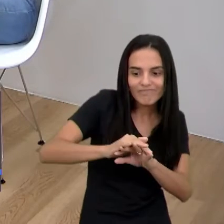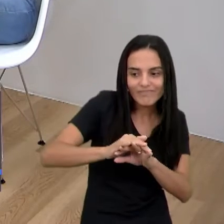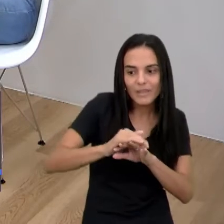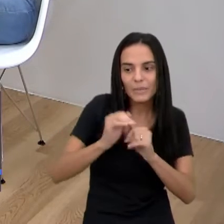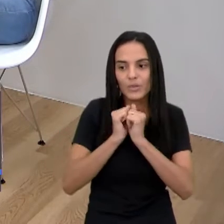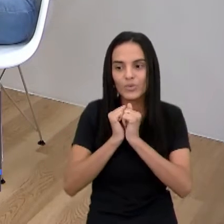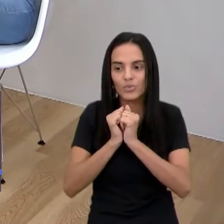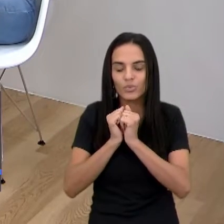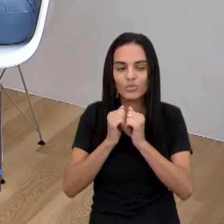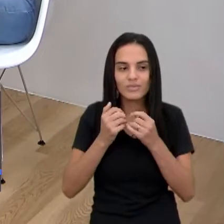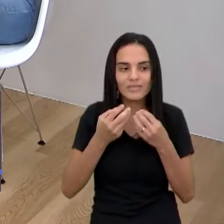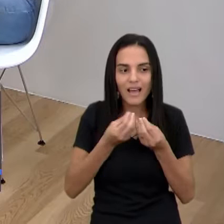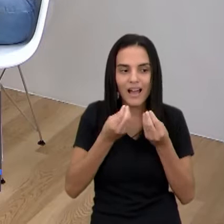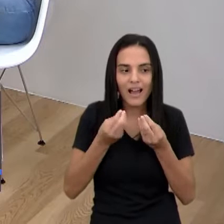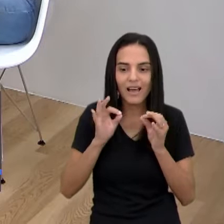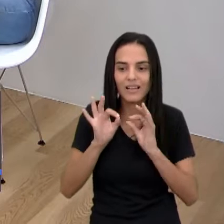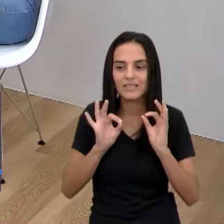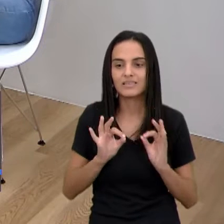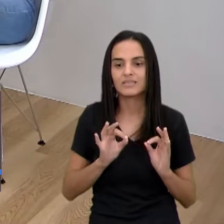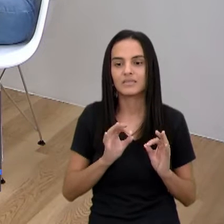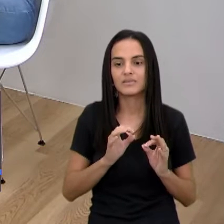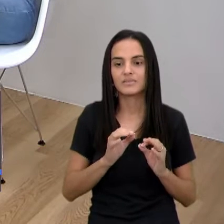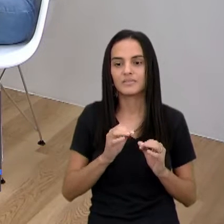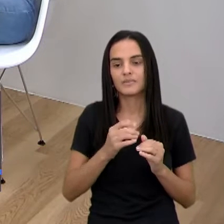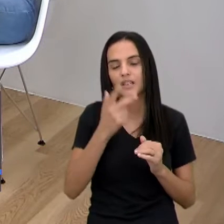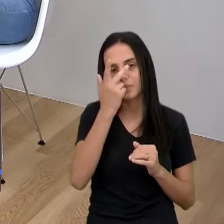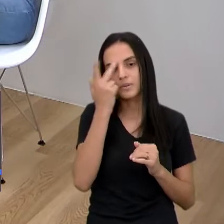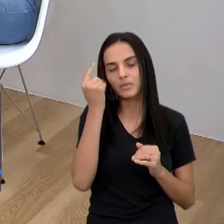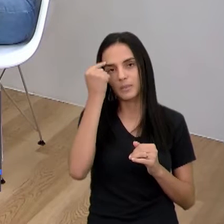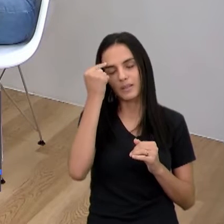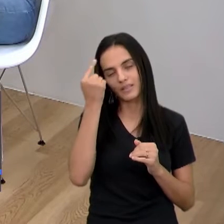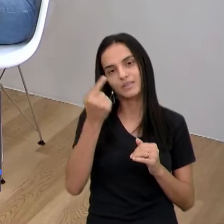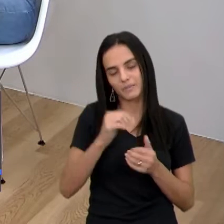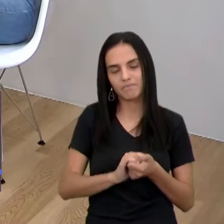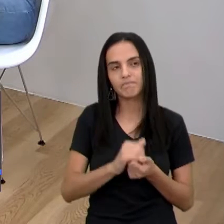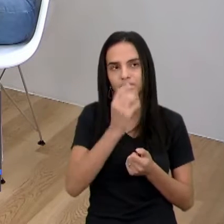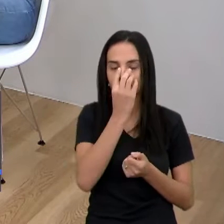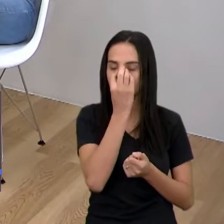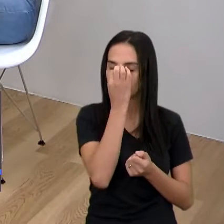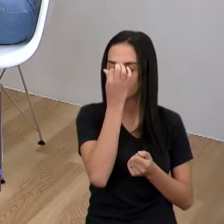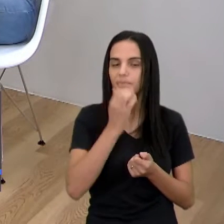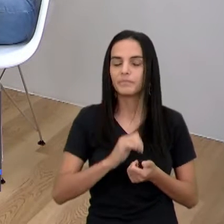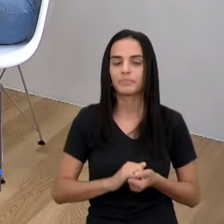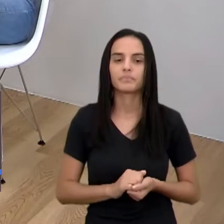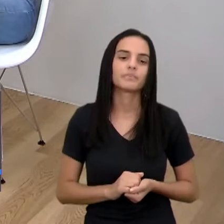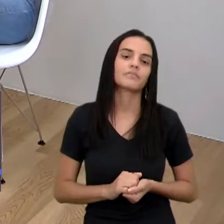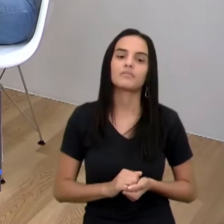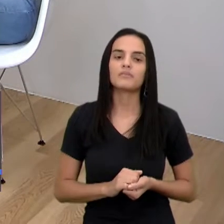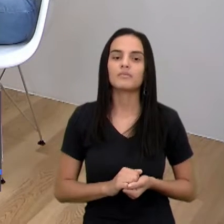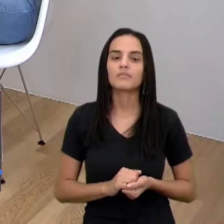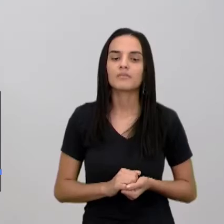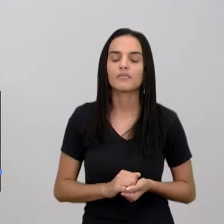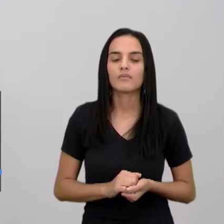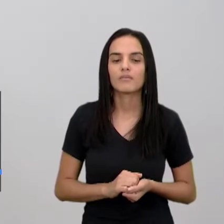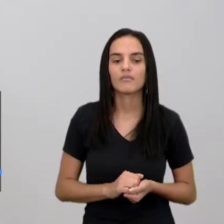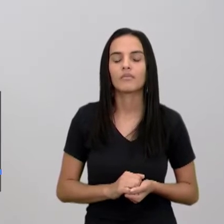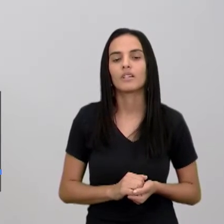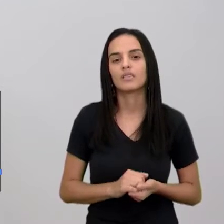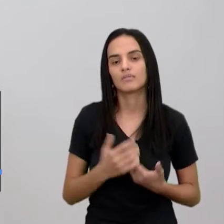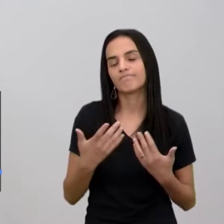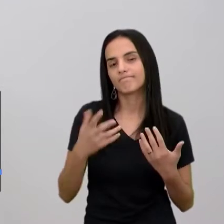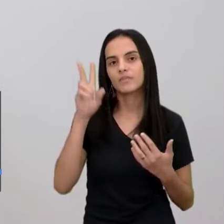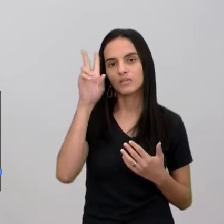ficar sistemático, Exato. Né? Não só local, mas fora da onde ele acabou partindo. E como